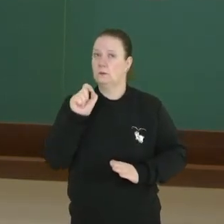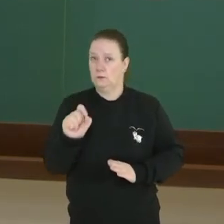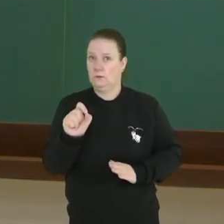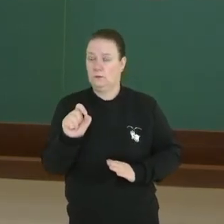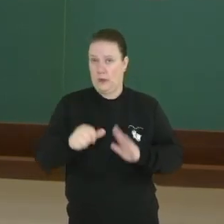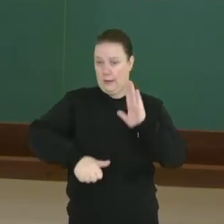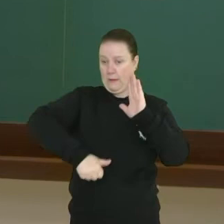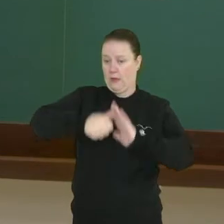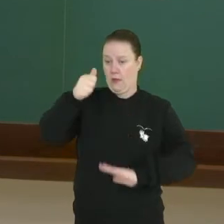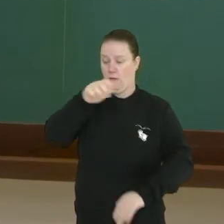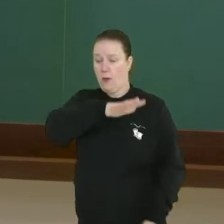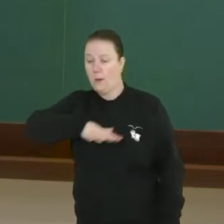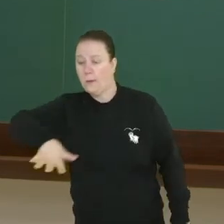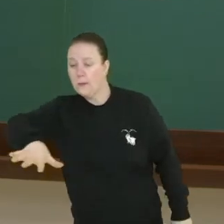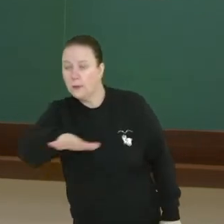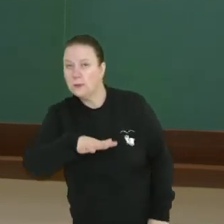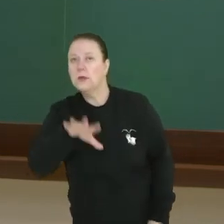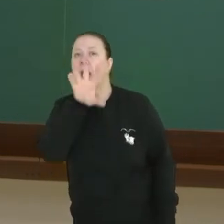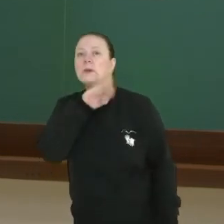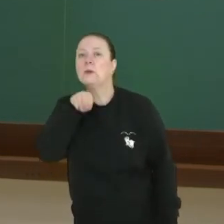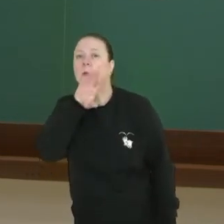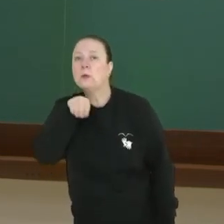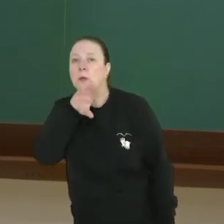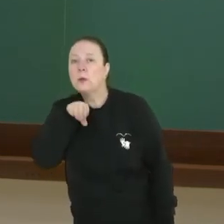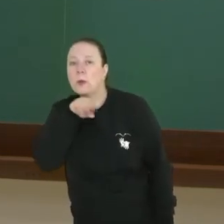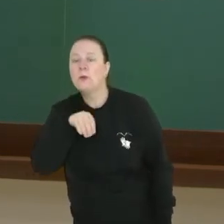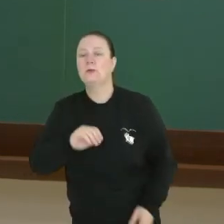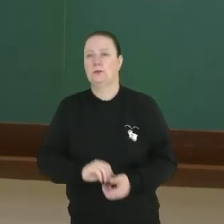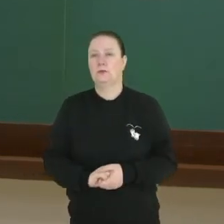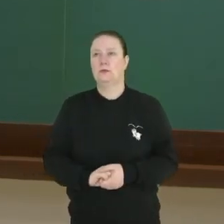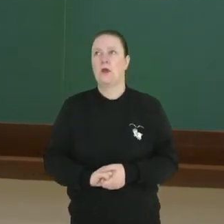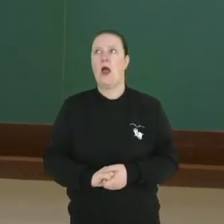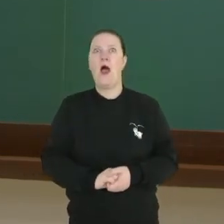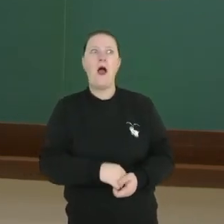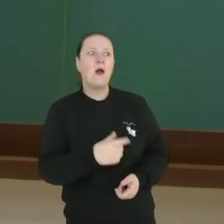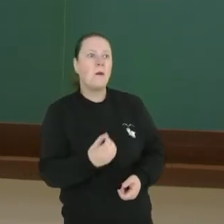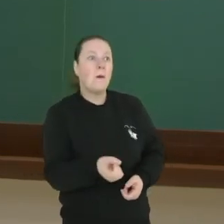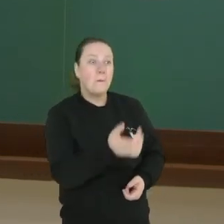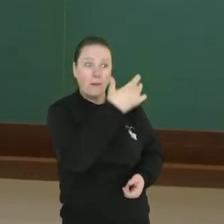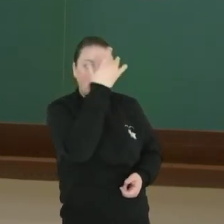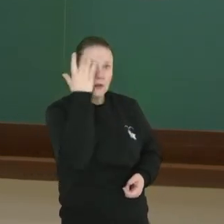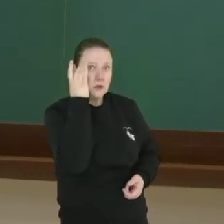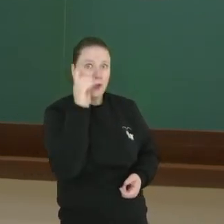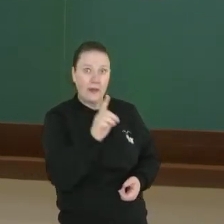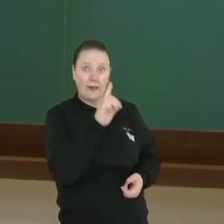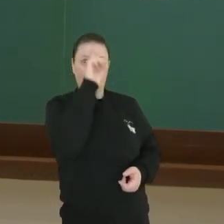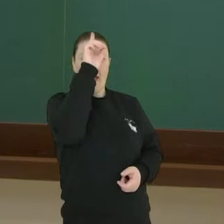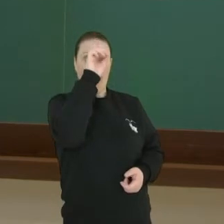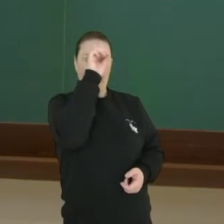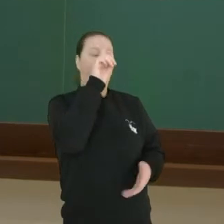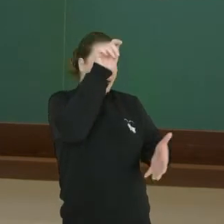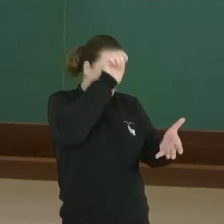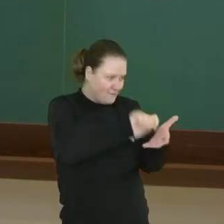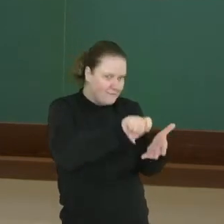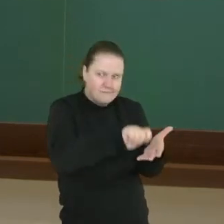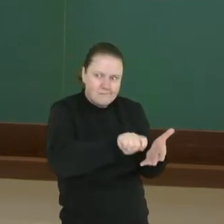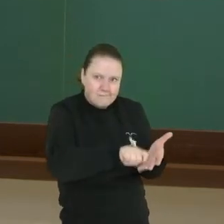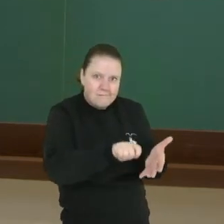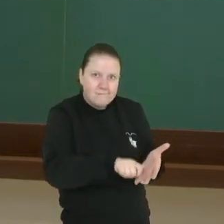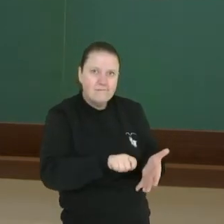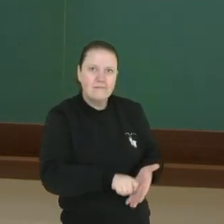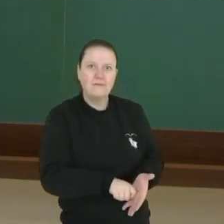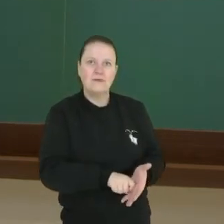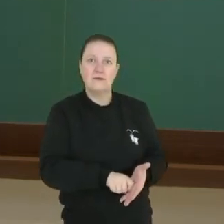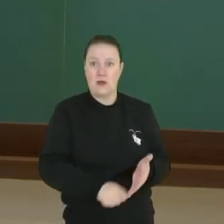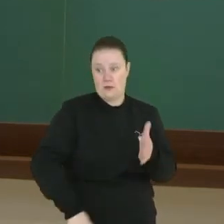falado, oralizado. E alguém, então, decidiu colocar isso para a forma escrita. Então, isso é transcrever, passar da forma